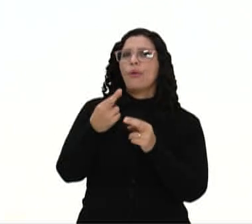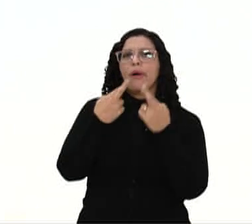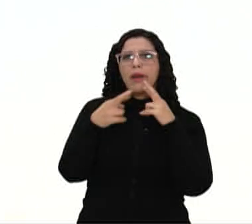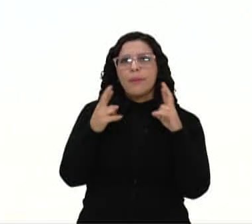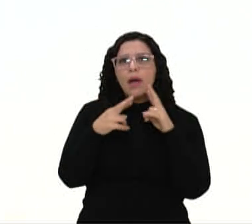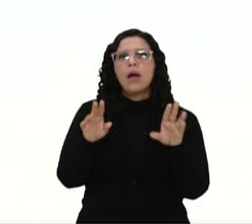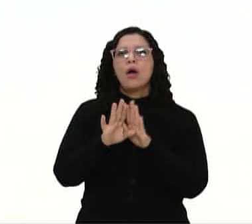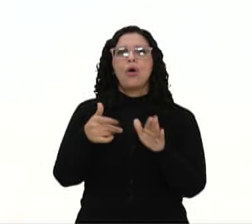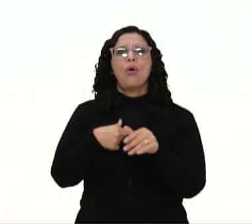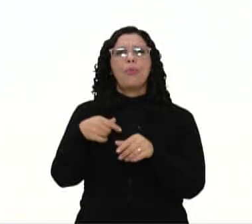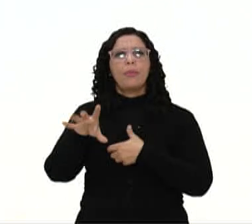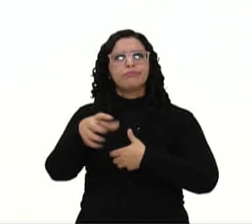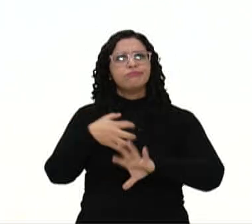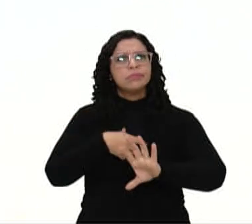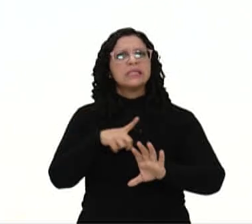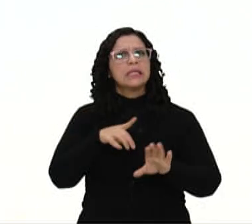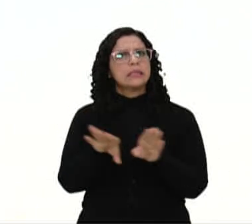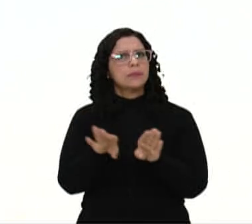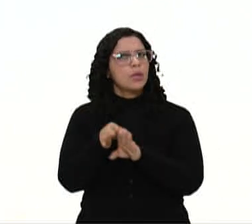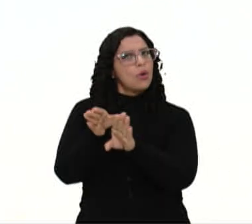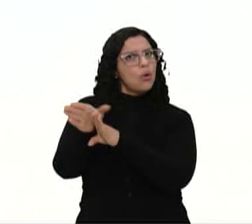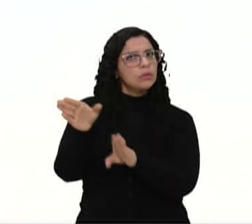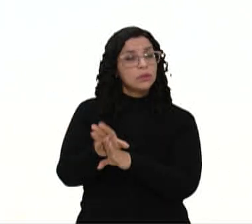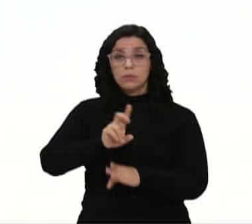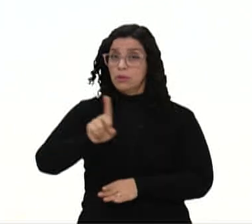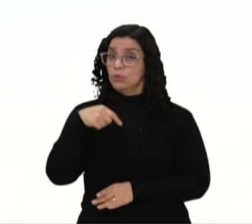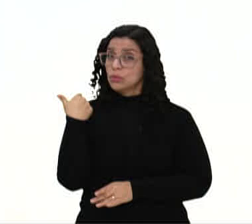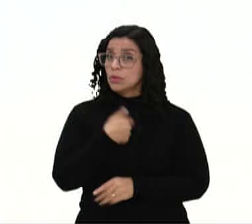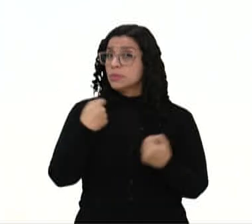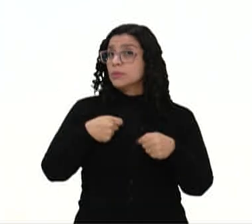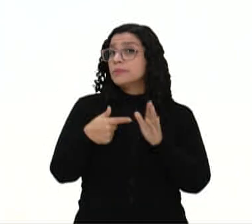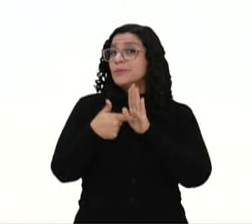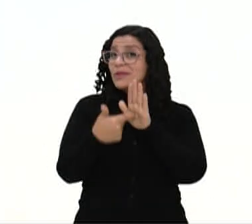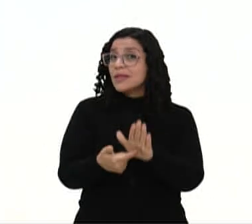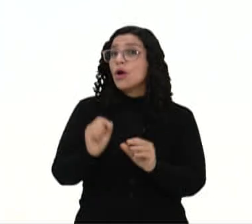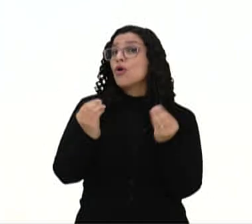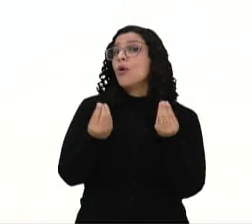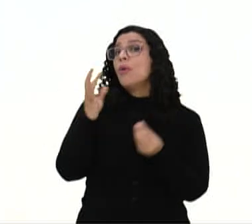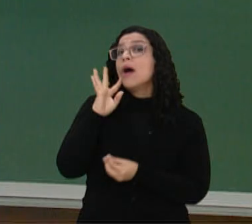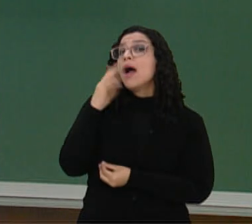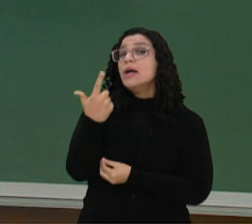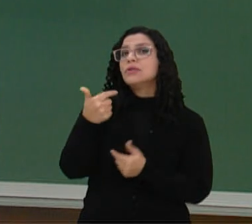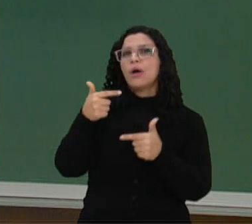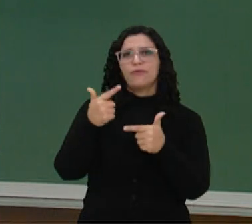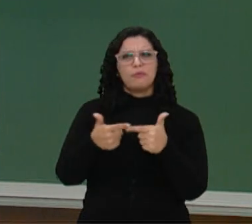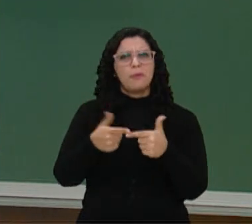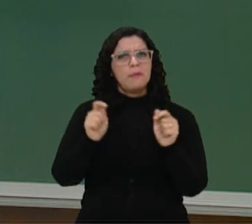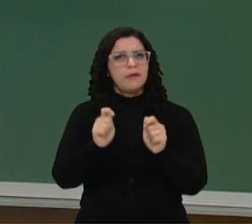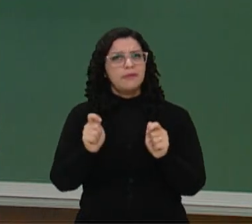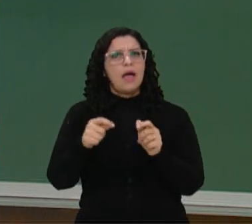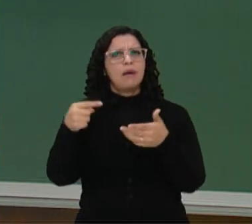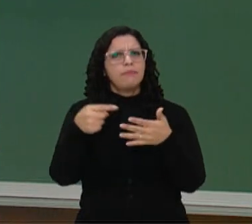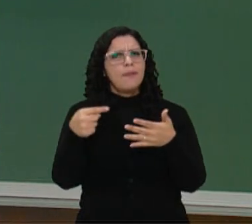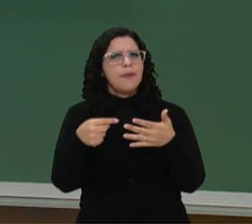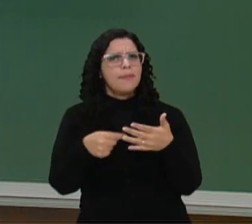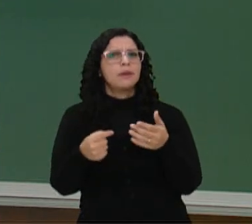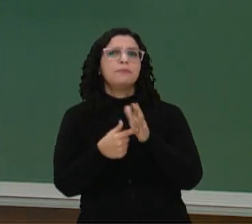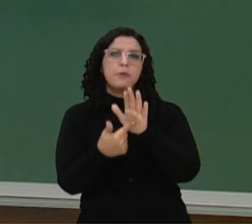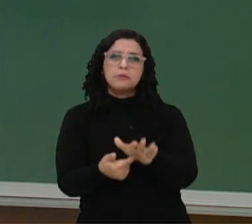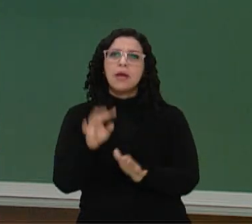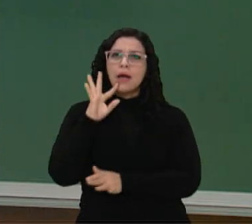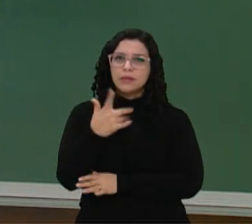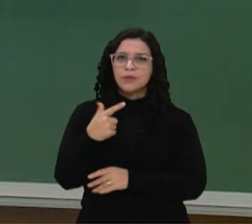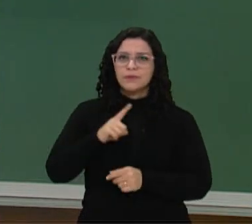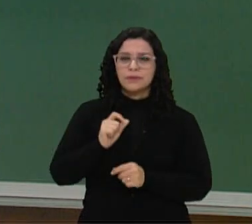então a sensibilização, ou a instrução. É importante mostrar também uma solução, uma possível solução para o problema